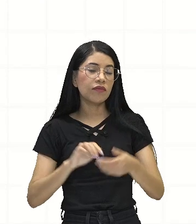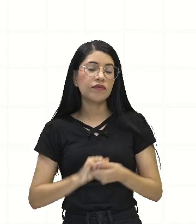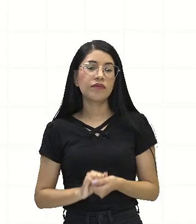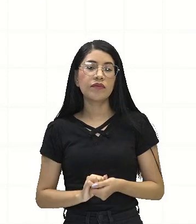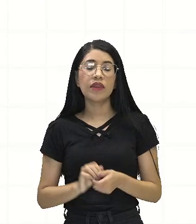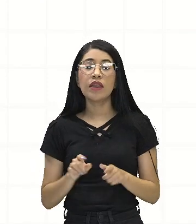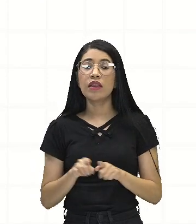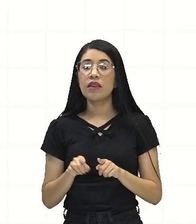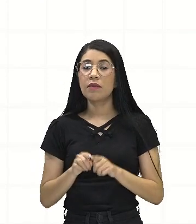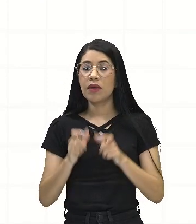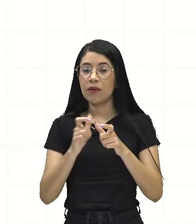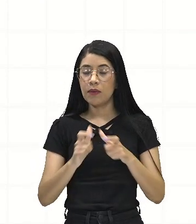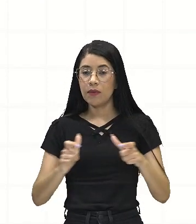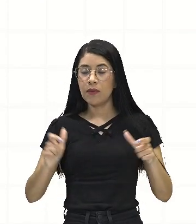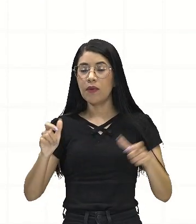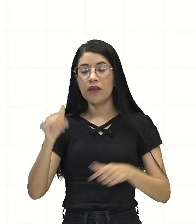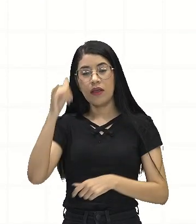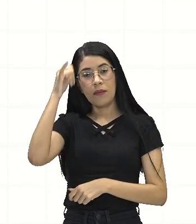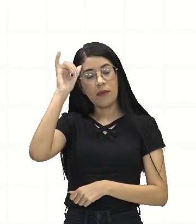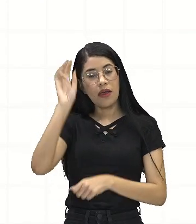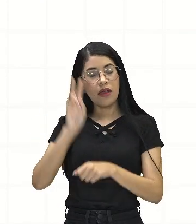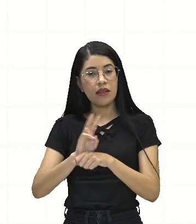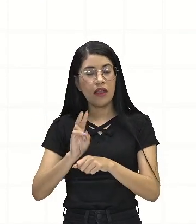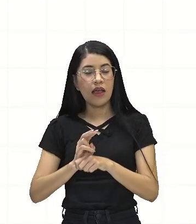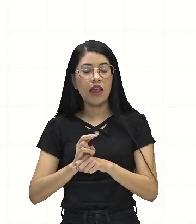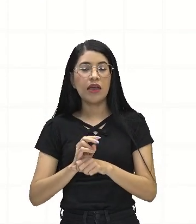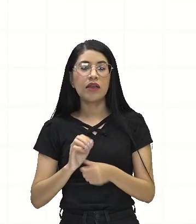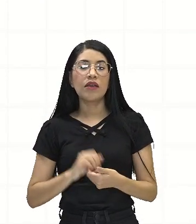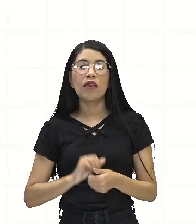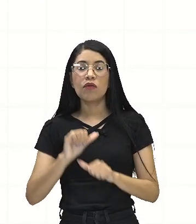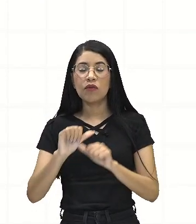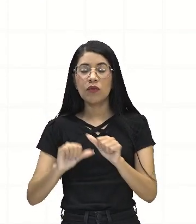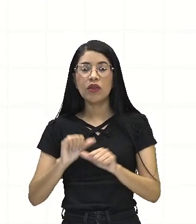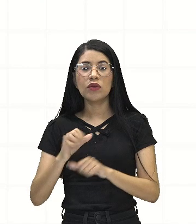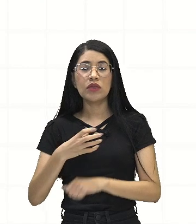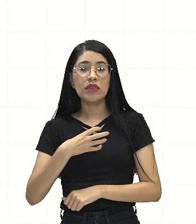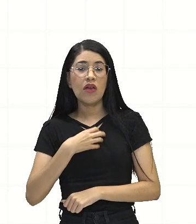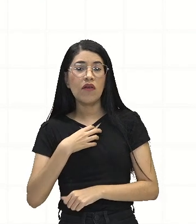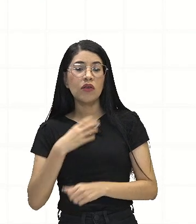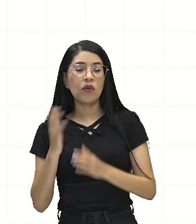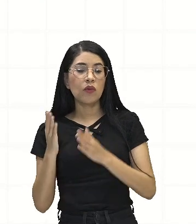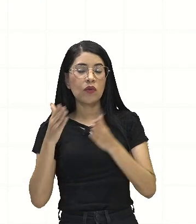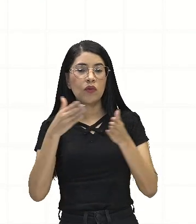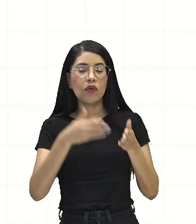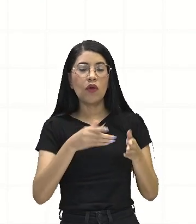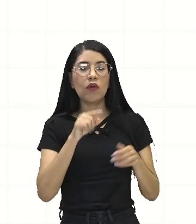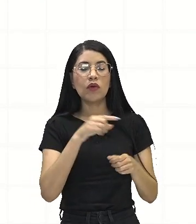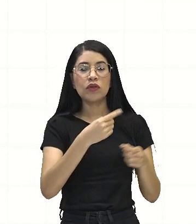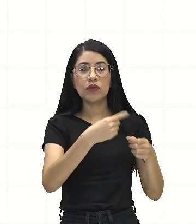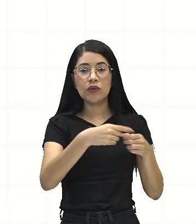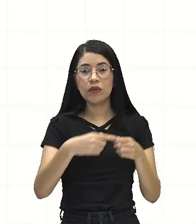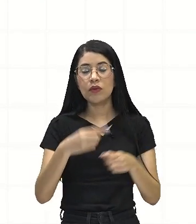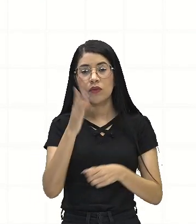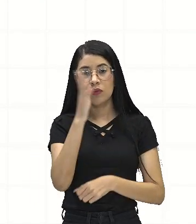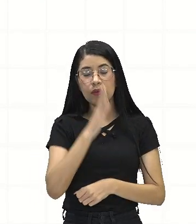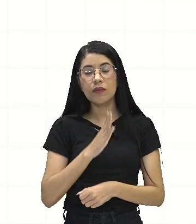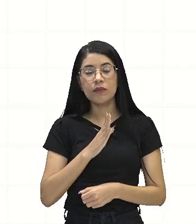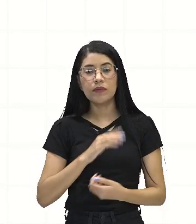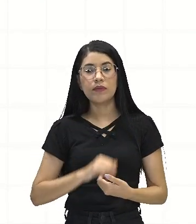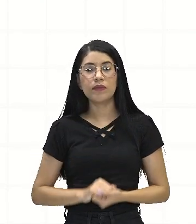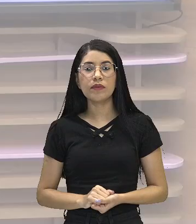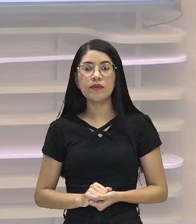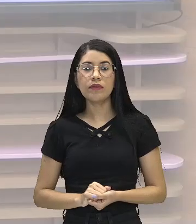pecuária, aí nas setinhas, saindo de Salvador, Recife e indo para o interior do Brasil, tá bom? Adentrando aí